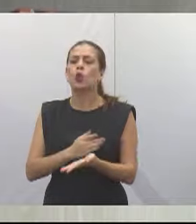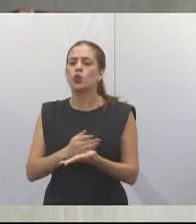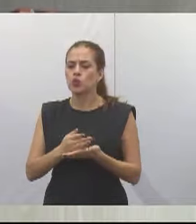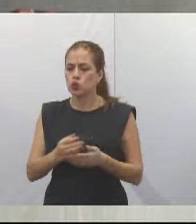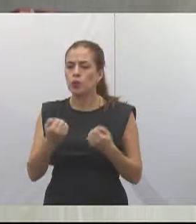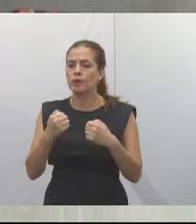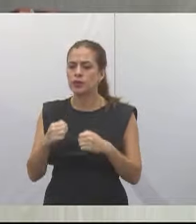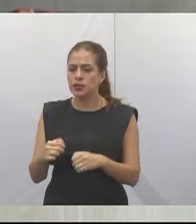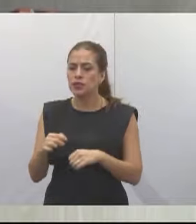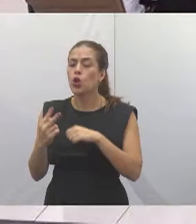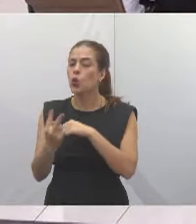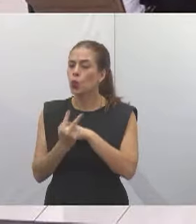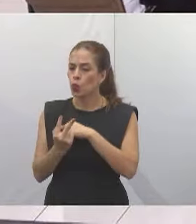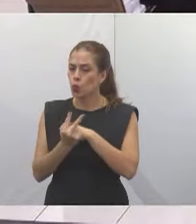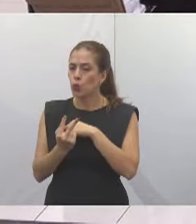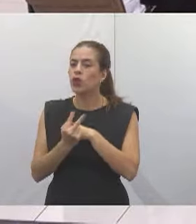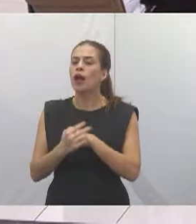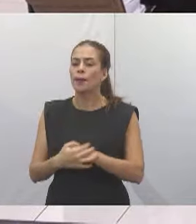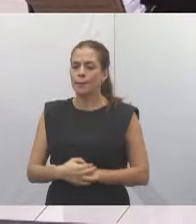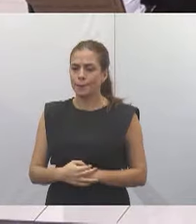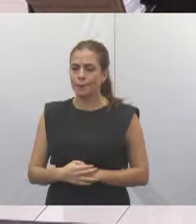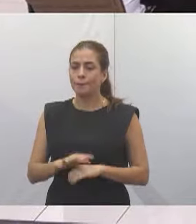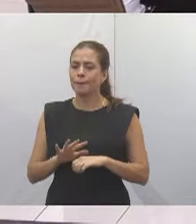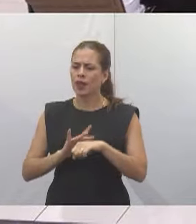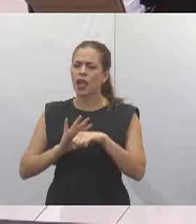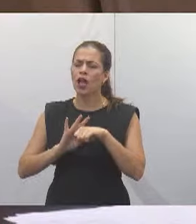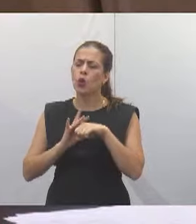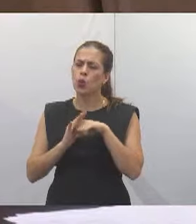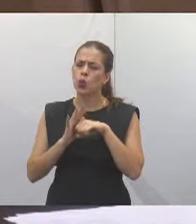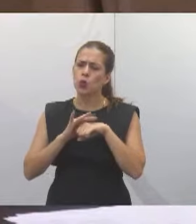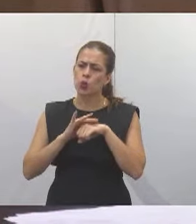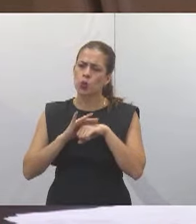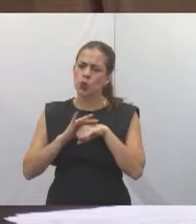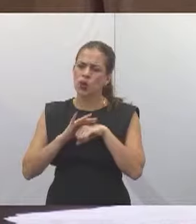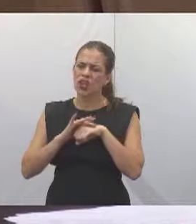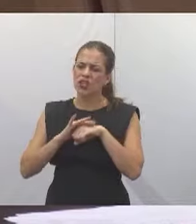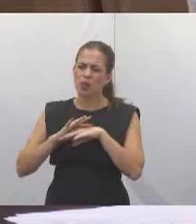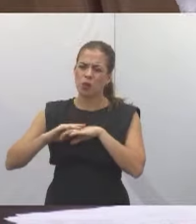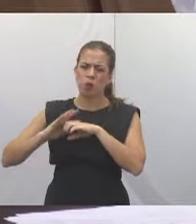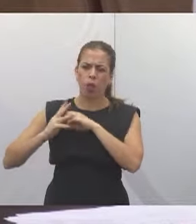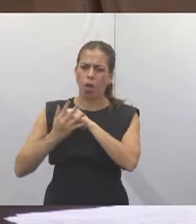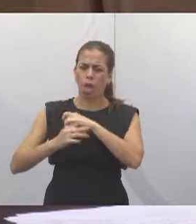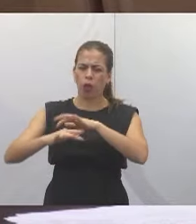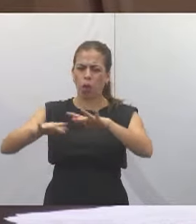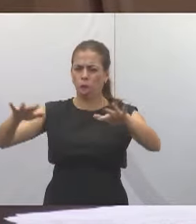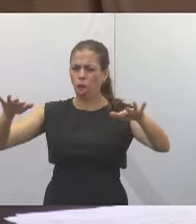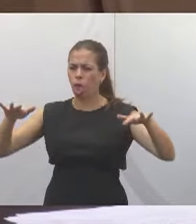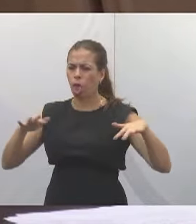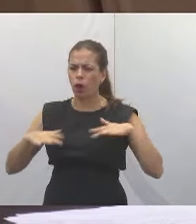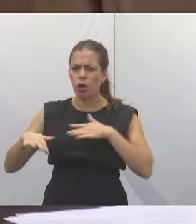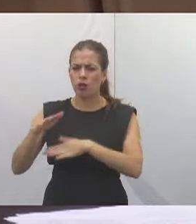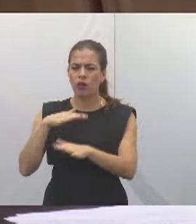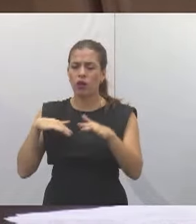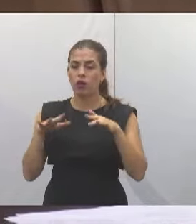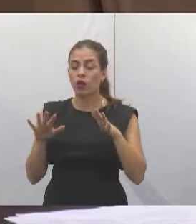Tá ok. Então é que essa doença pegou todo mundo, que era um surto, né? Então todo mundo só falava nela. Então,